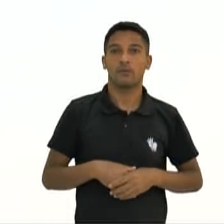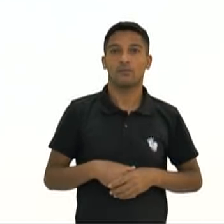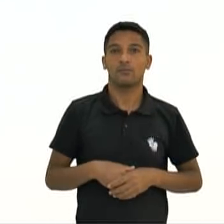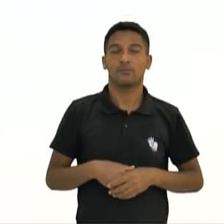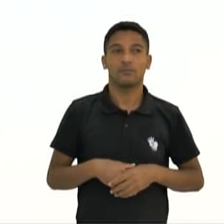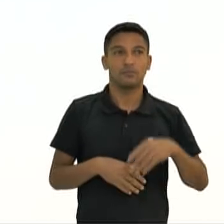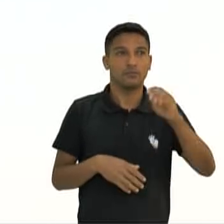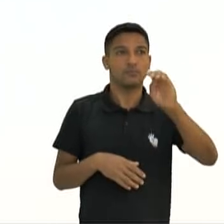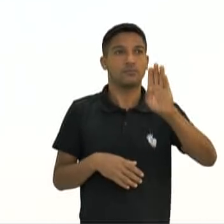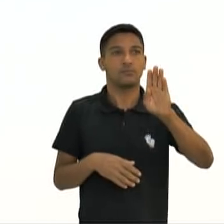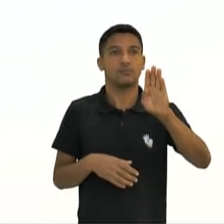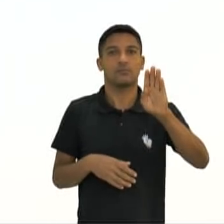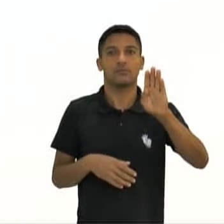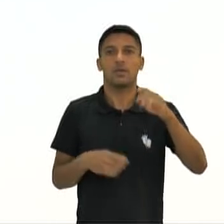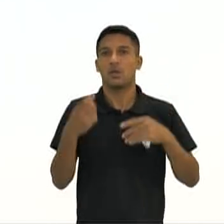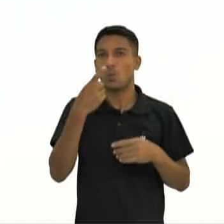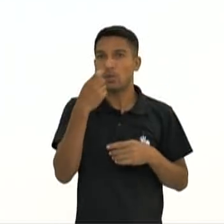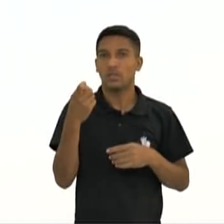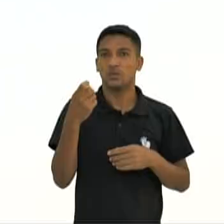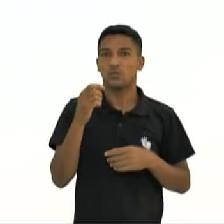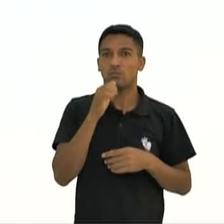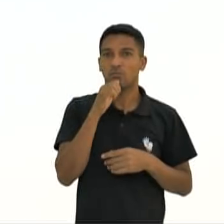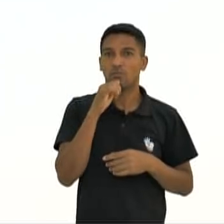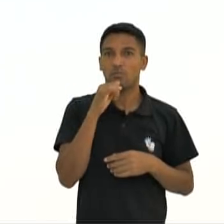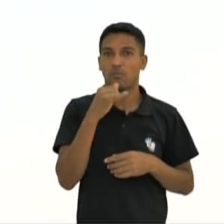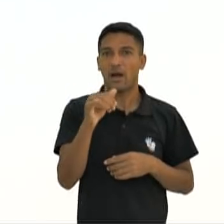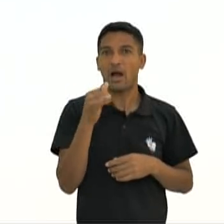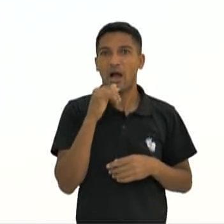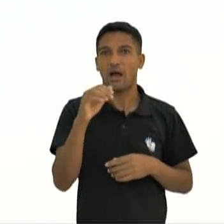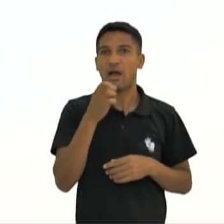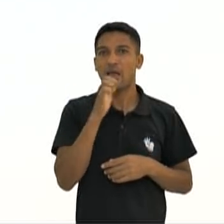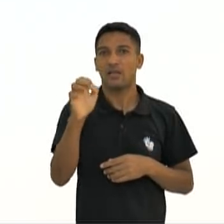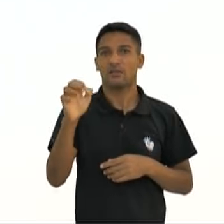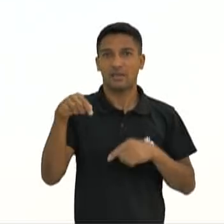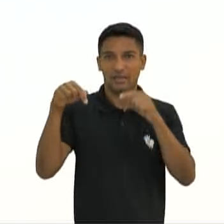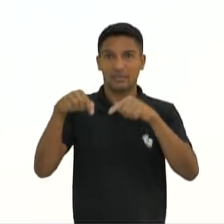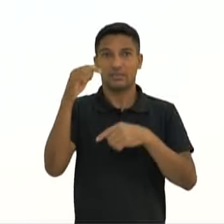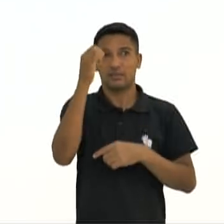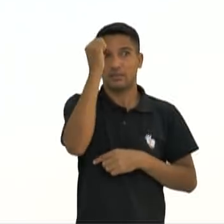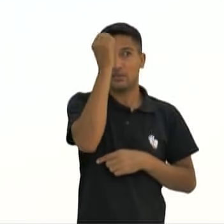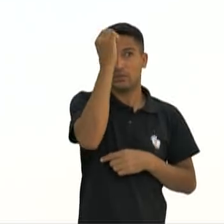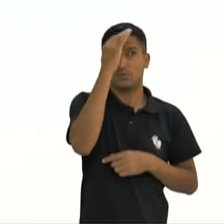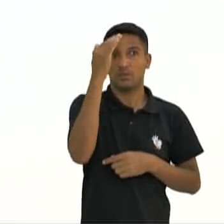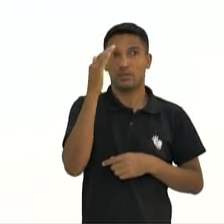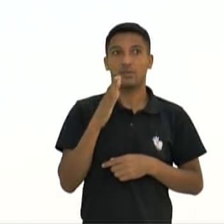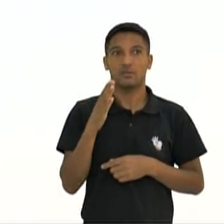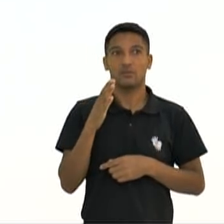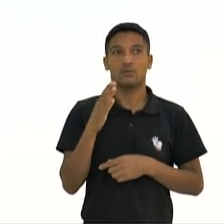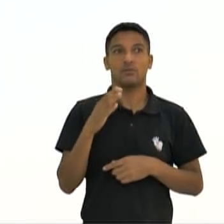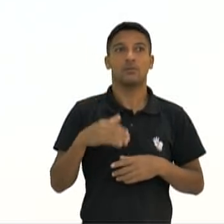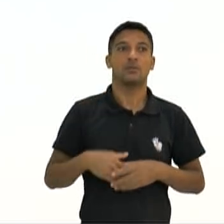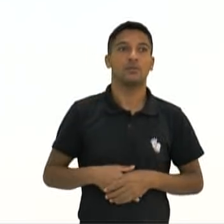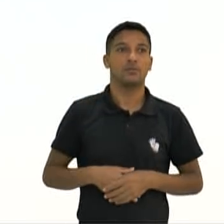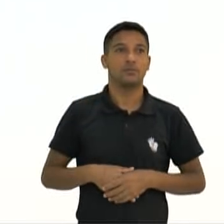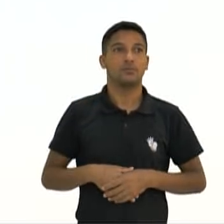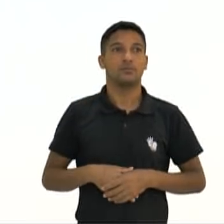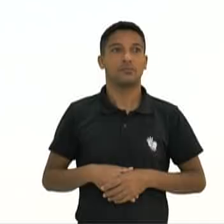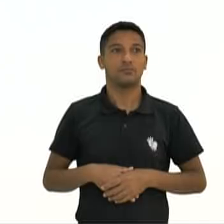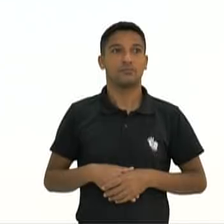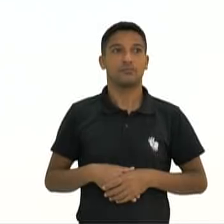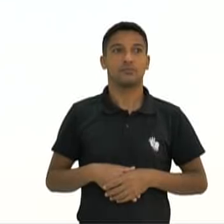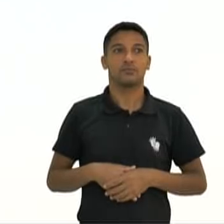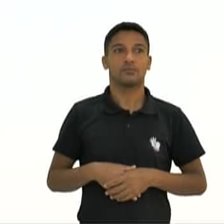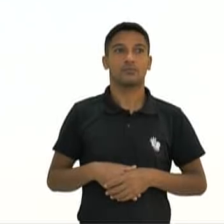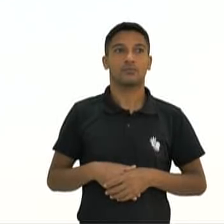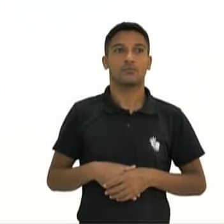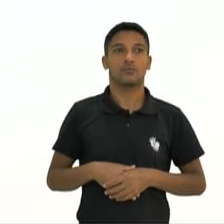ao reuso? Letra C, o e-lixo pode ser reciclado e seus componentes podem ser selecionados para